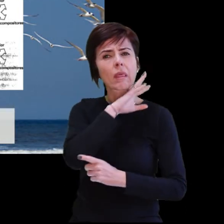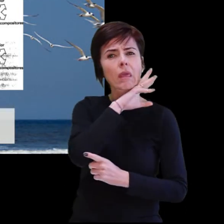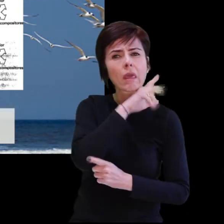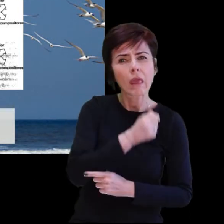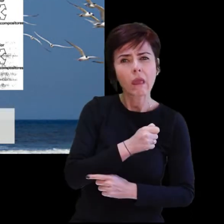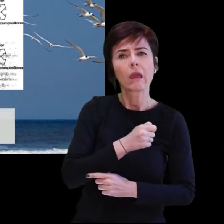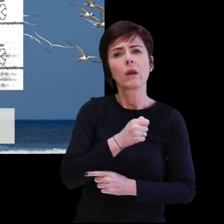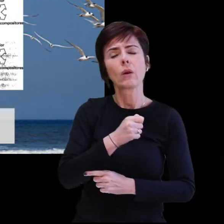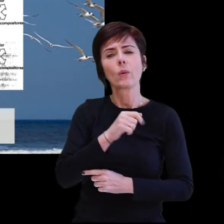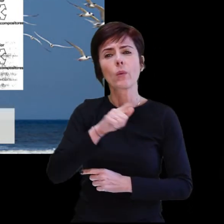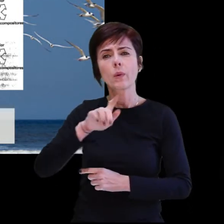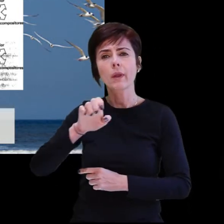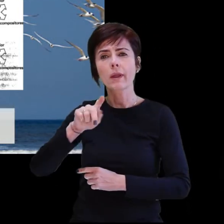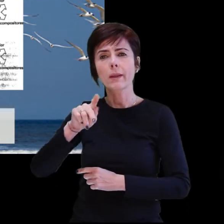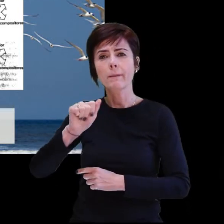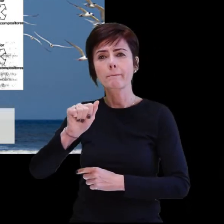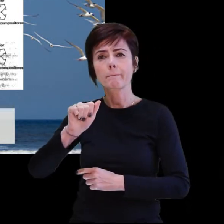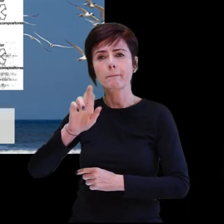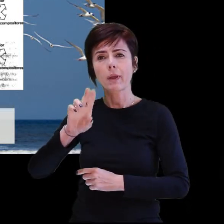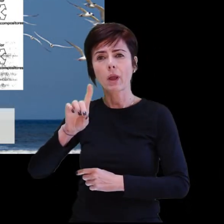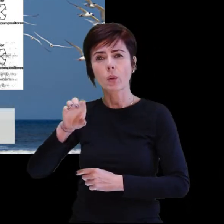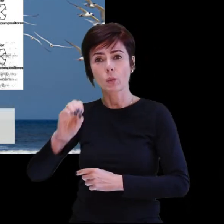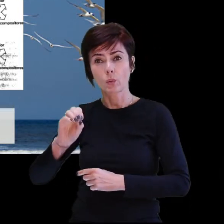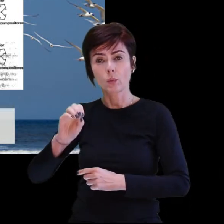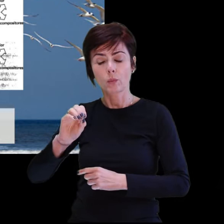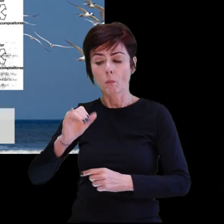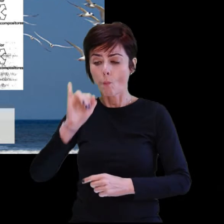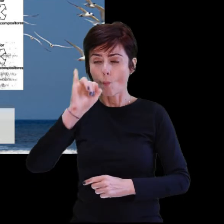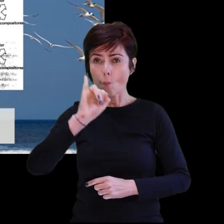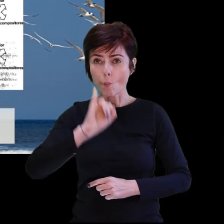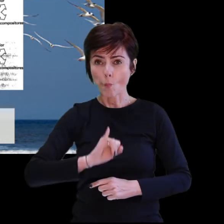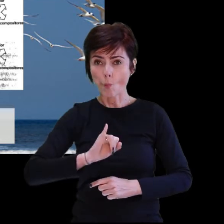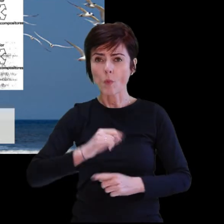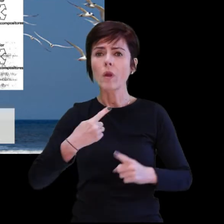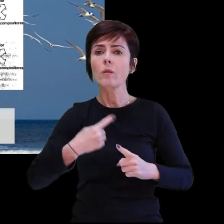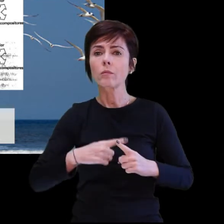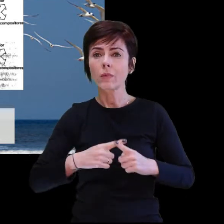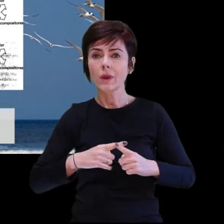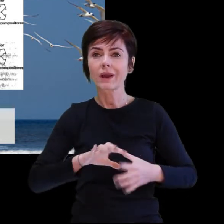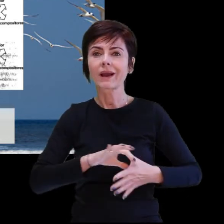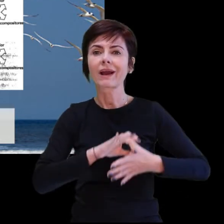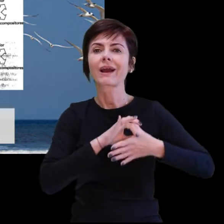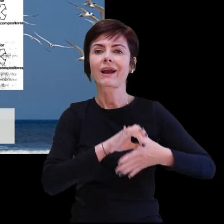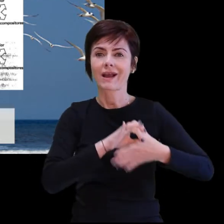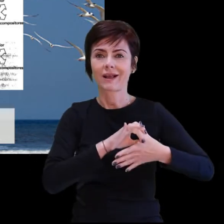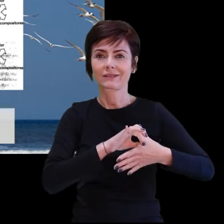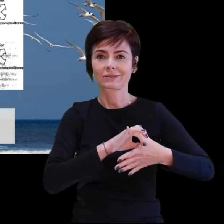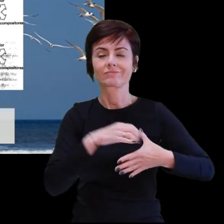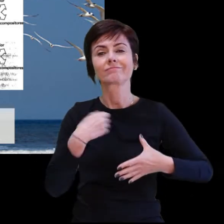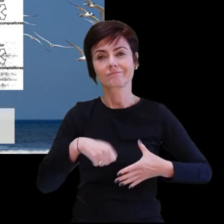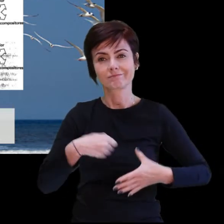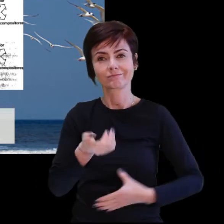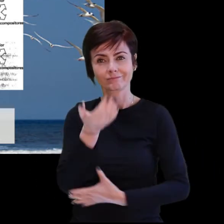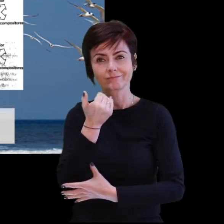leão, um guepardo, um animal desse que está no topo da cadeia alimentar, ele é muito mais magrinho, né? Ele é muito menor do que